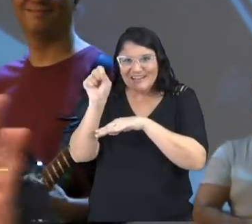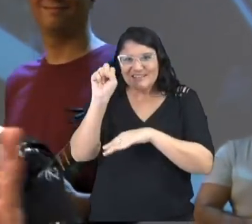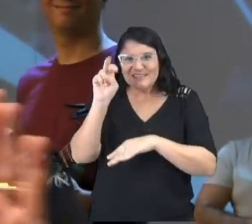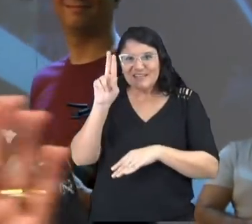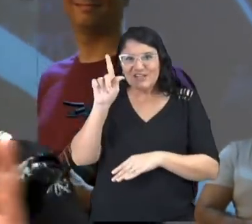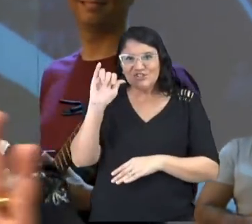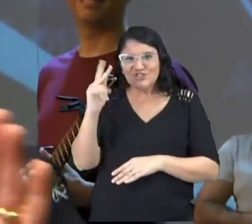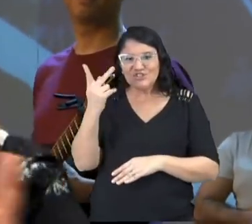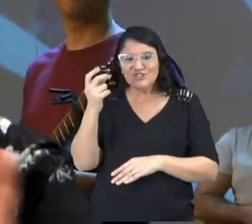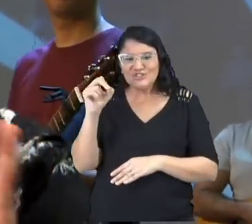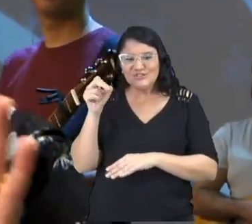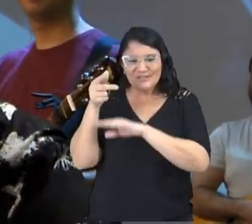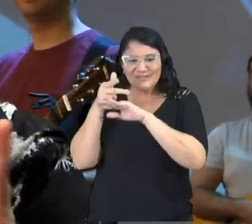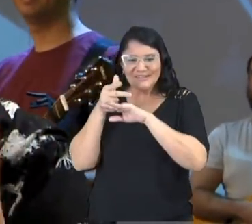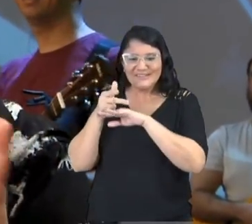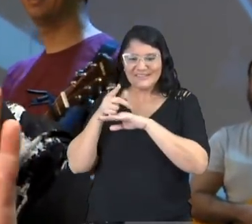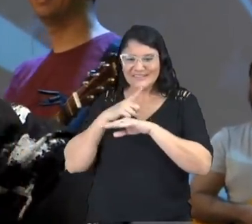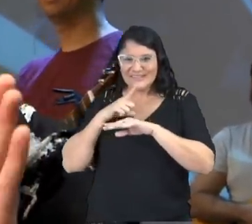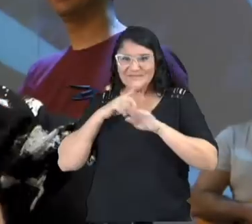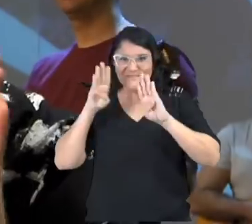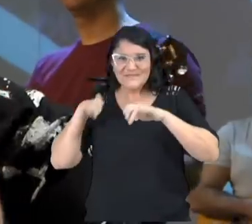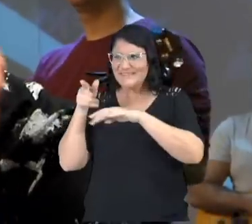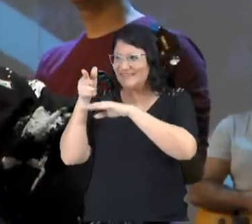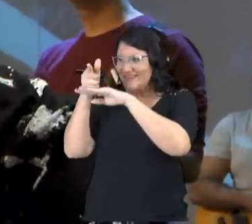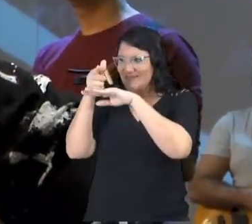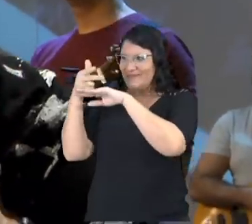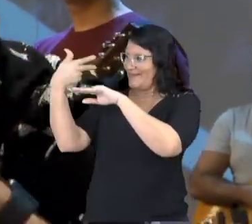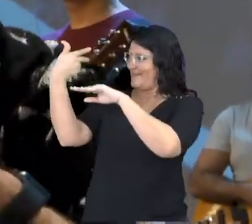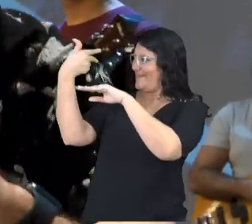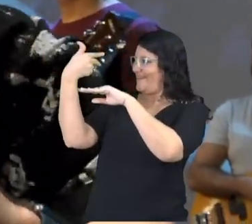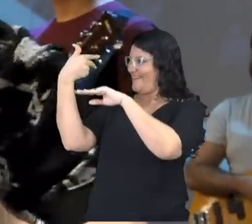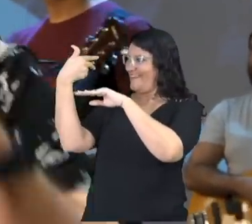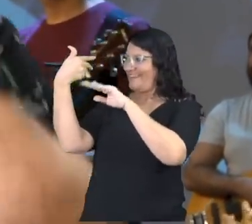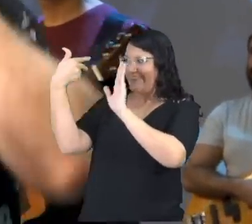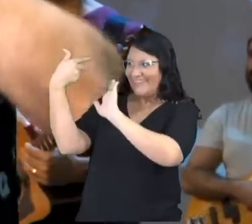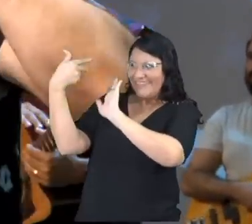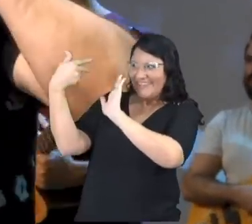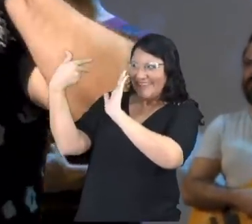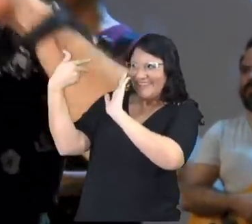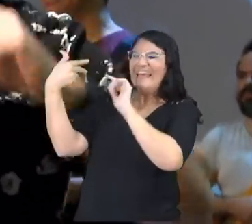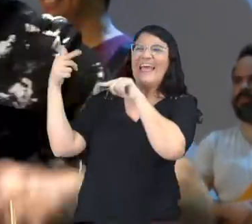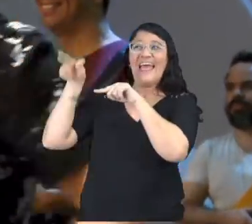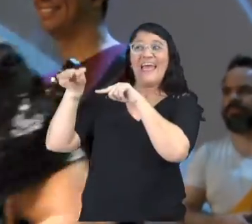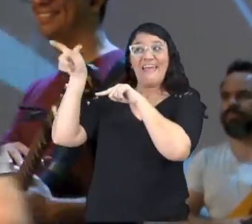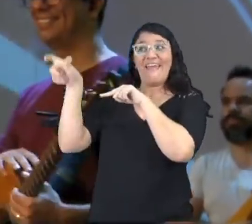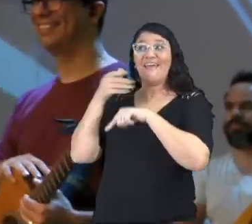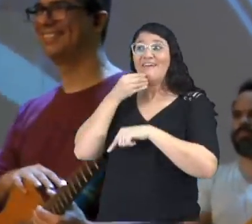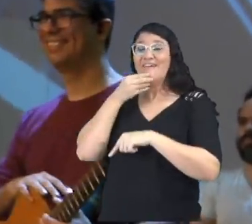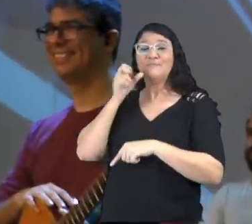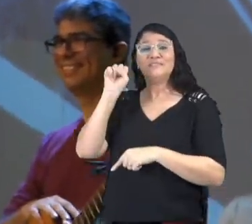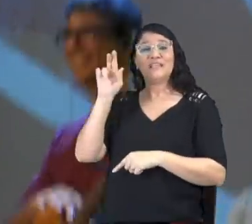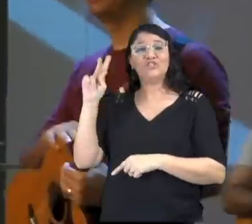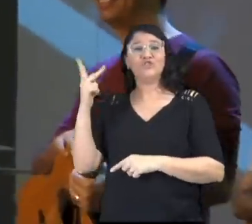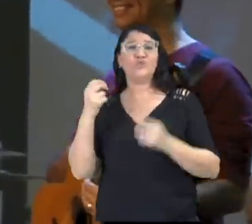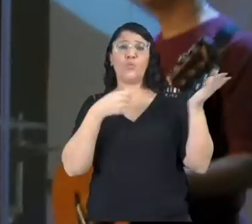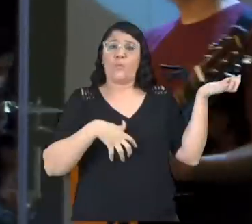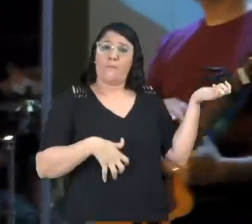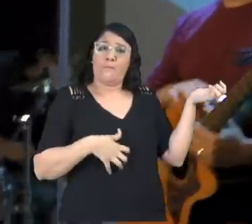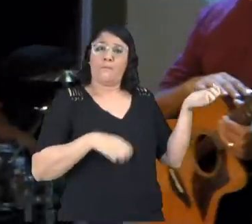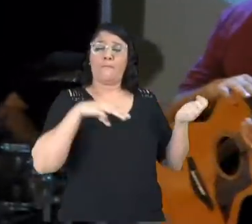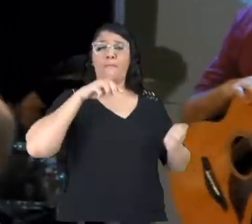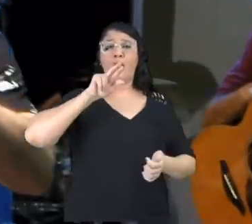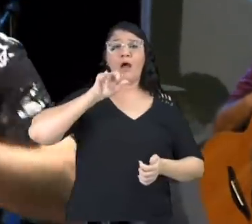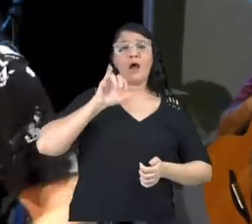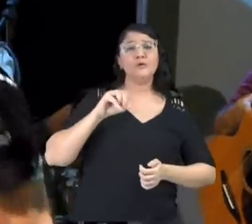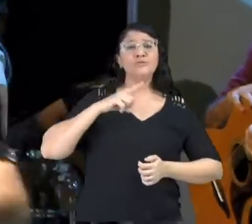Né, Serginho, tá funcionando essa câmera? Deixa eu ver. Ah, tá lá. Serginho, Márcio, Hermano, gente que está